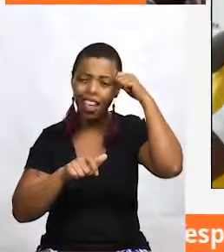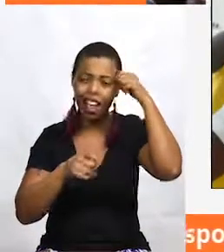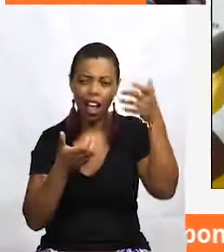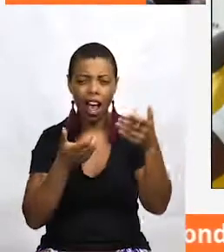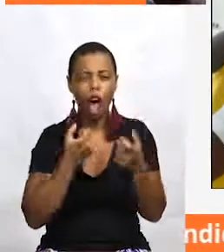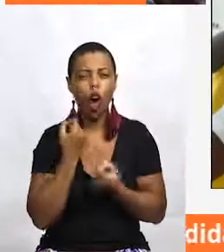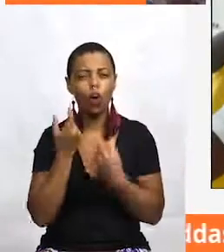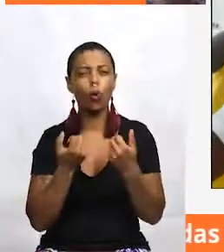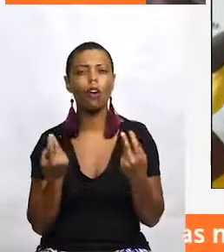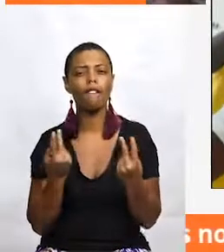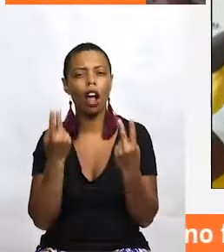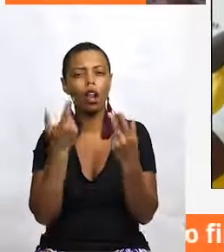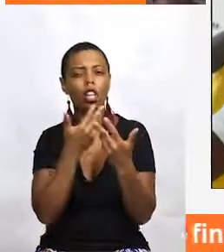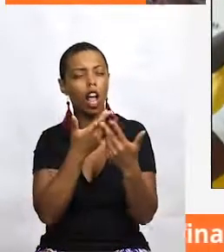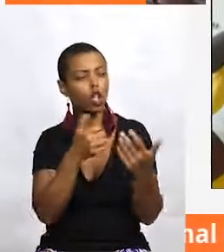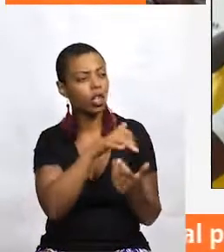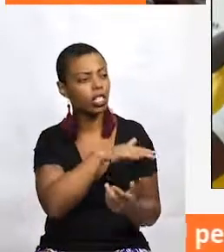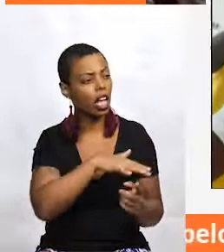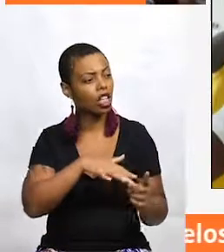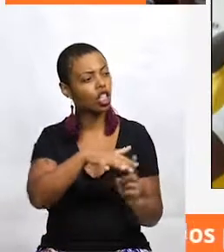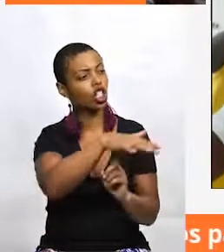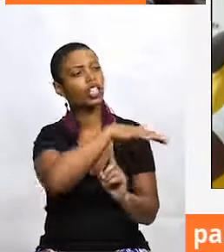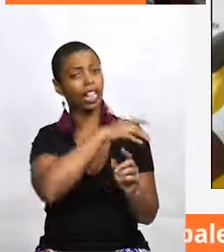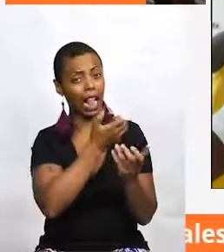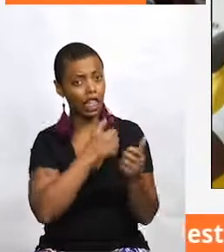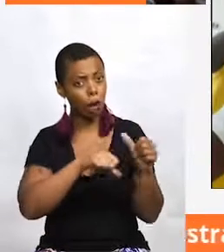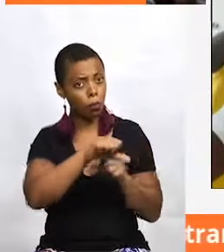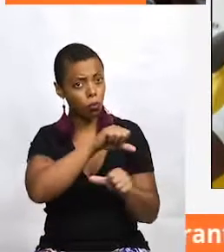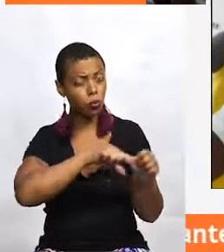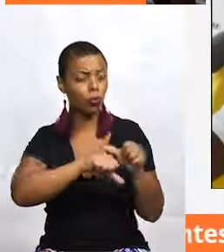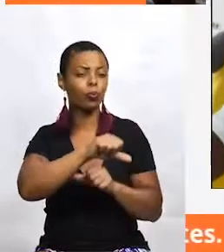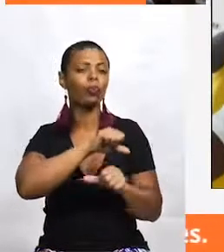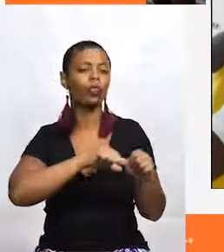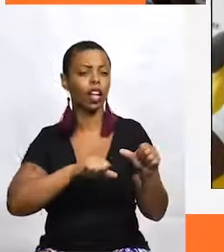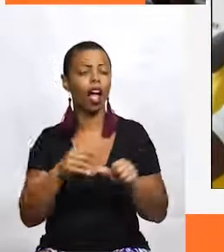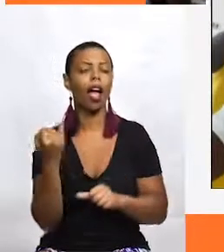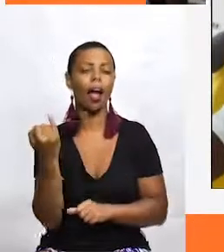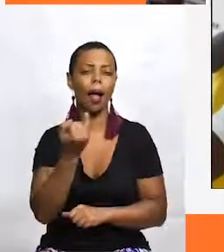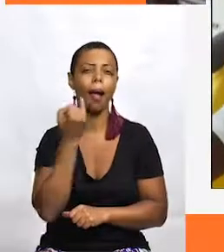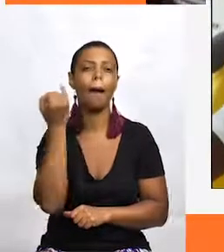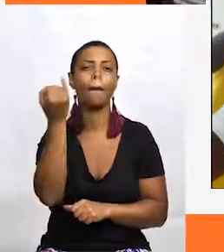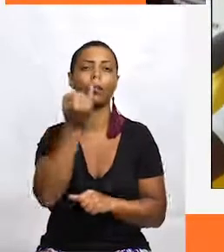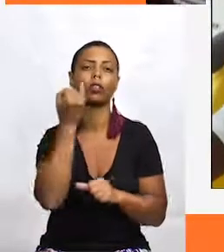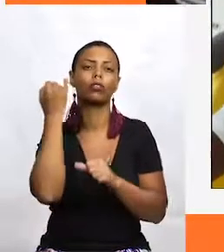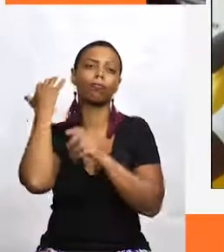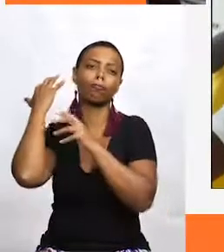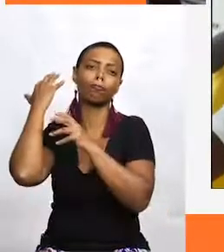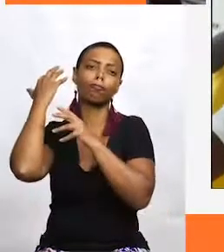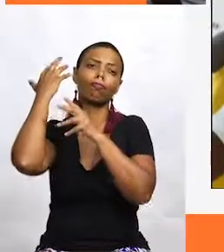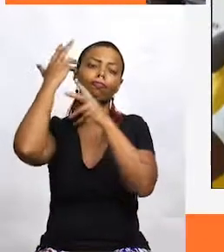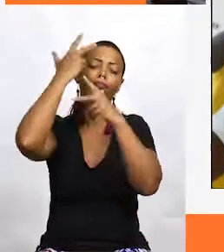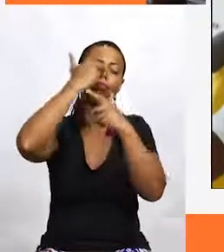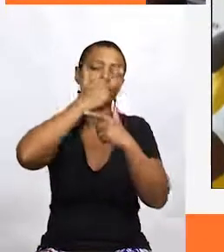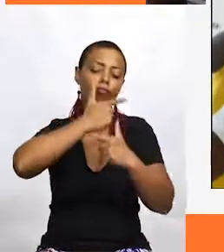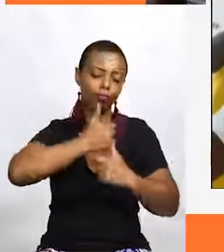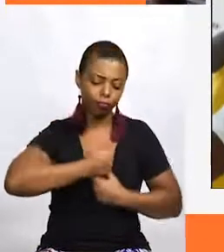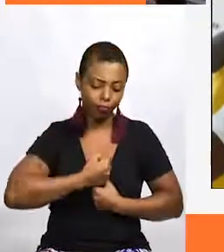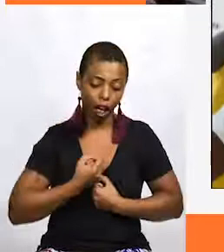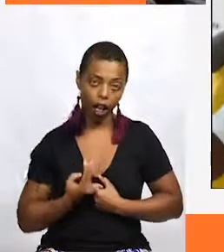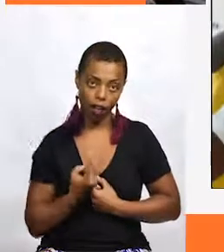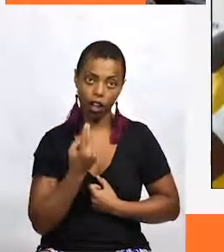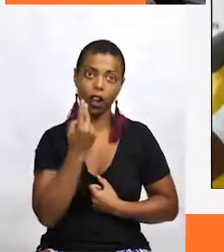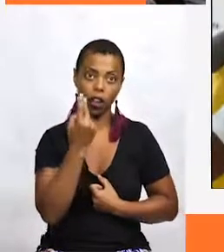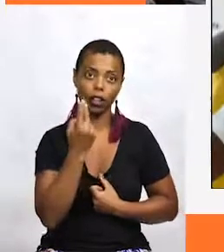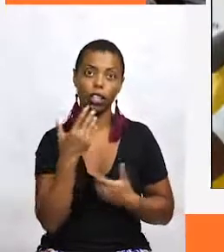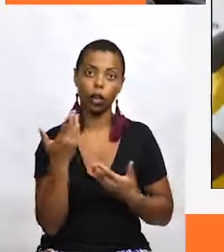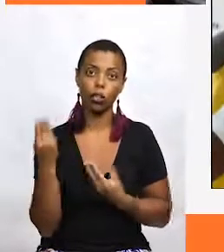alguns valores da sociedade atual, faz muita importância a gente resgatar esse valor de ancestralidade. Então, isso sempre me